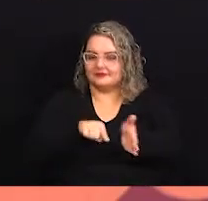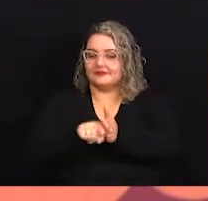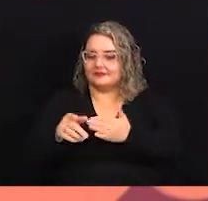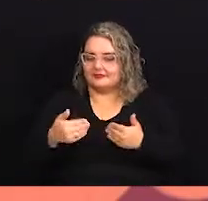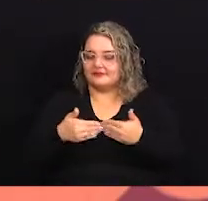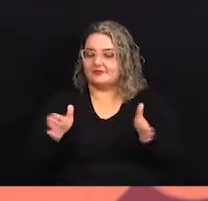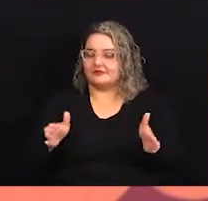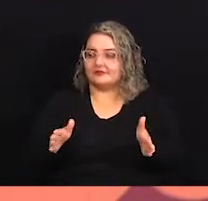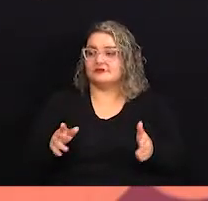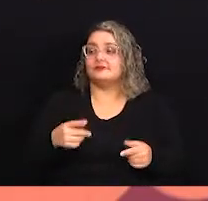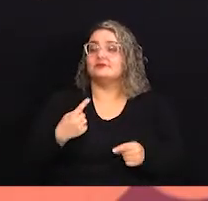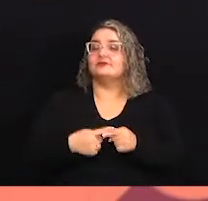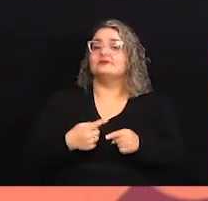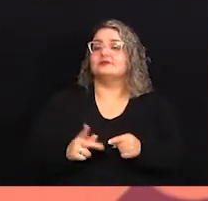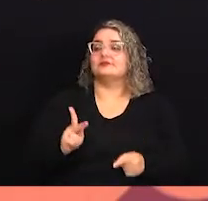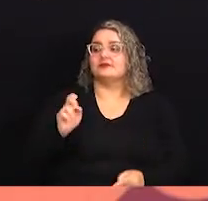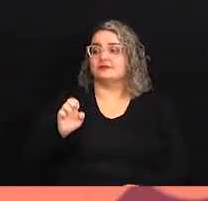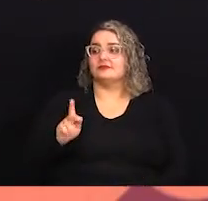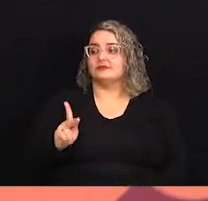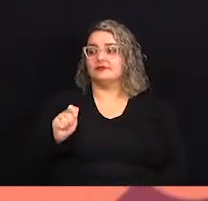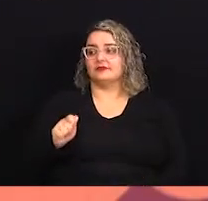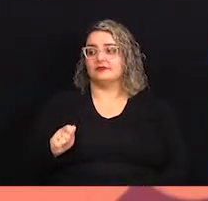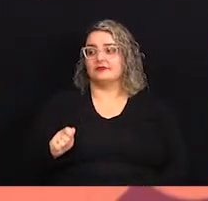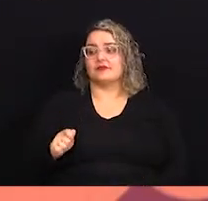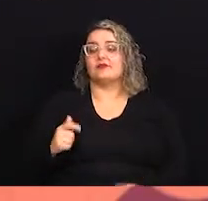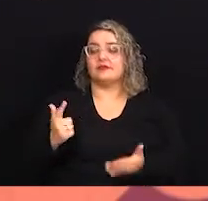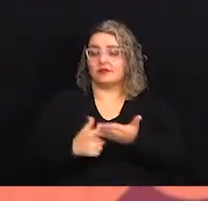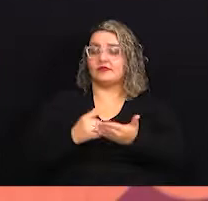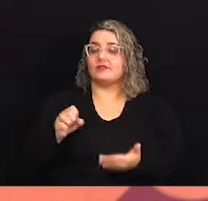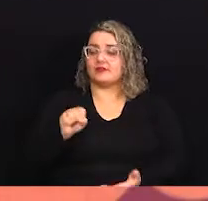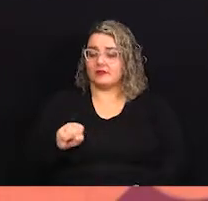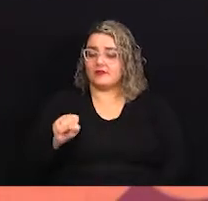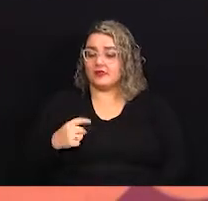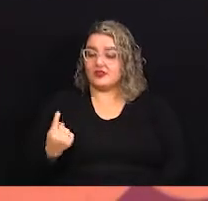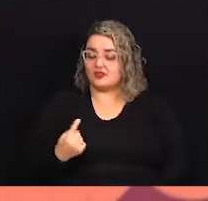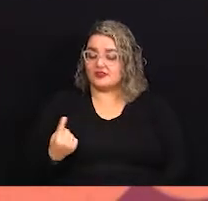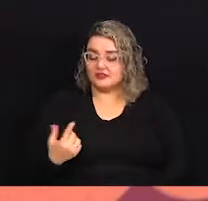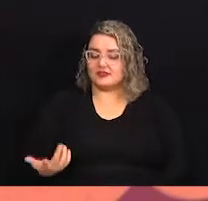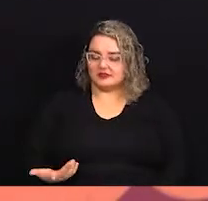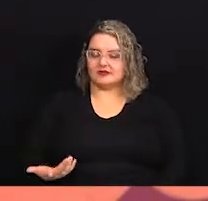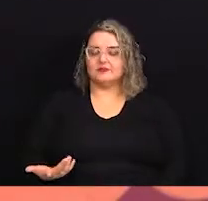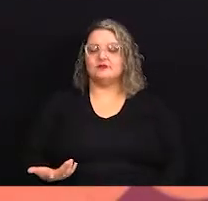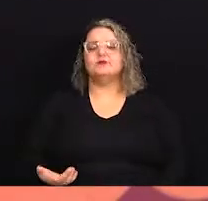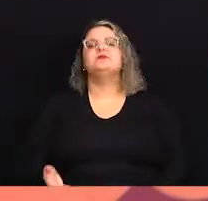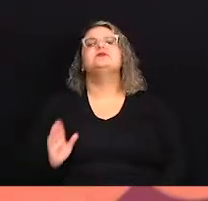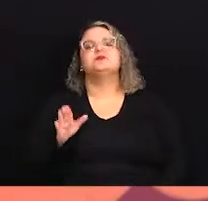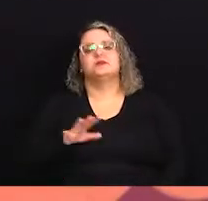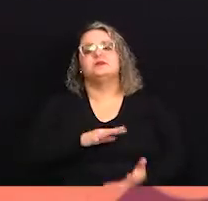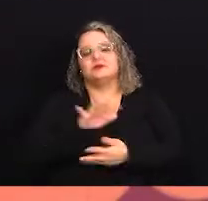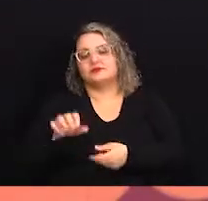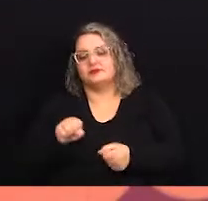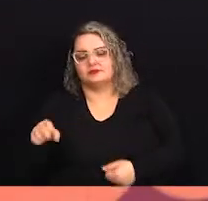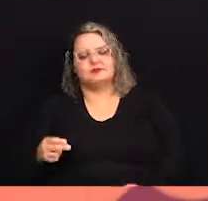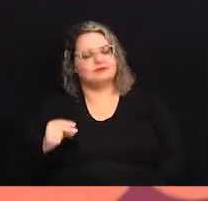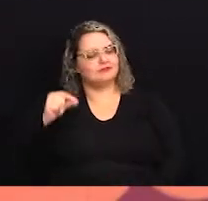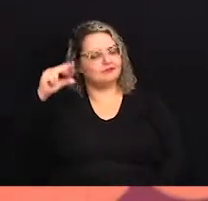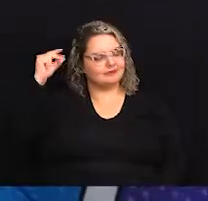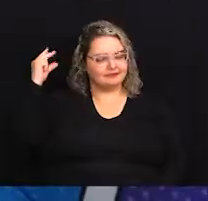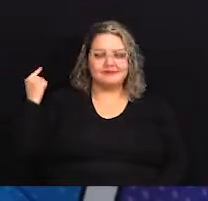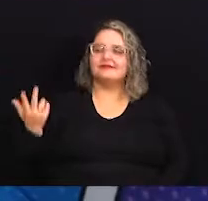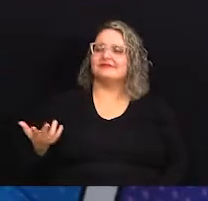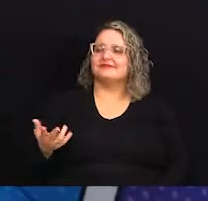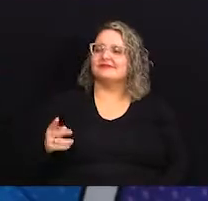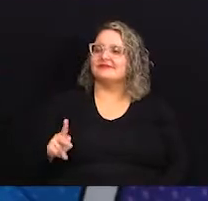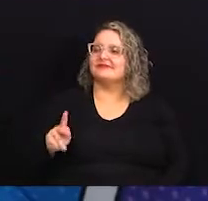uma porta, porque a Keka, gente, além de Sozinha, tem outras obras, ela já esteve aqui no Universo Épica, é veterana, viu?